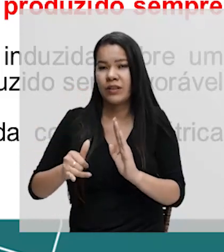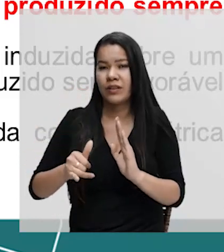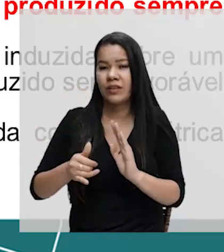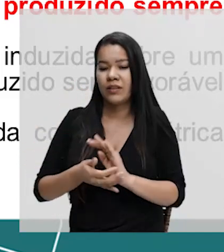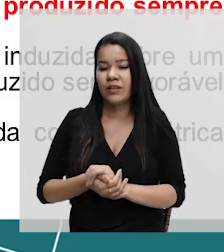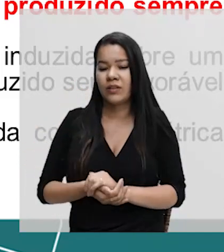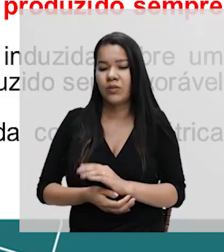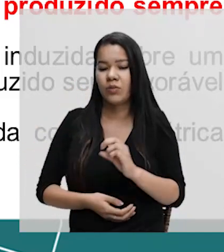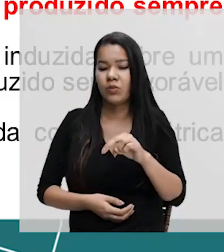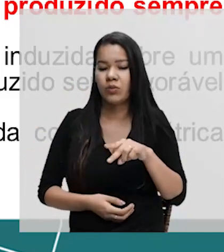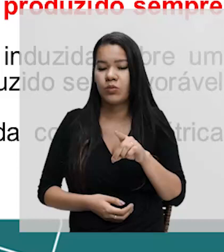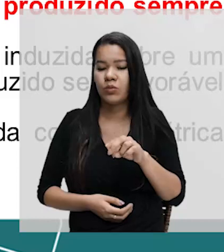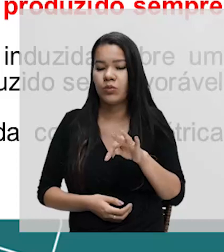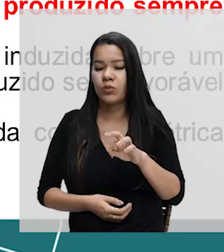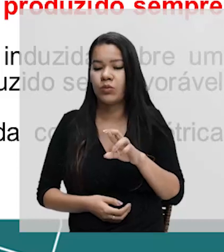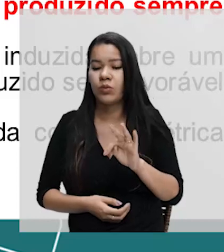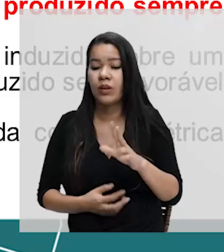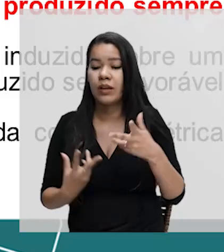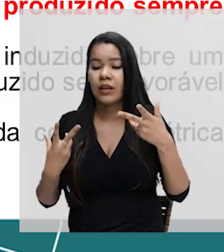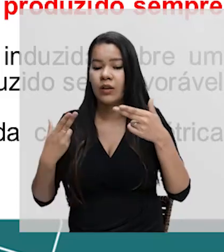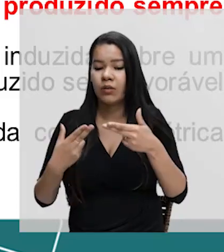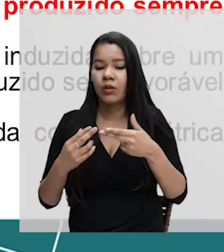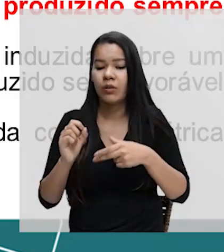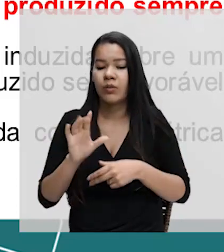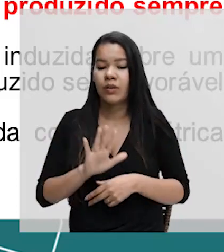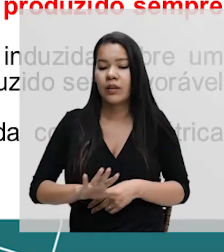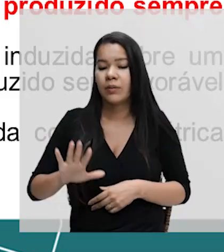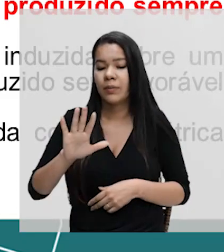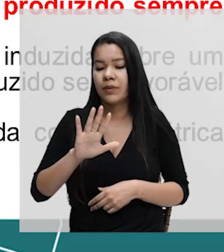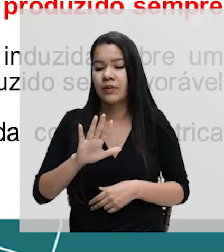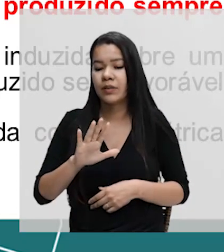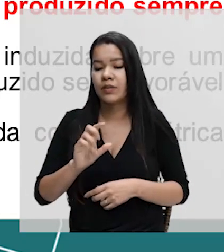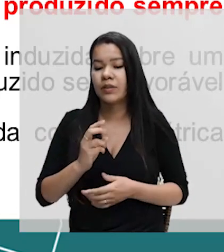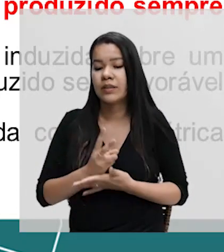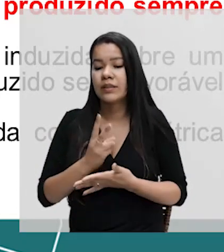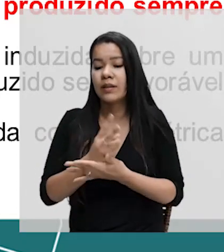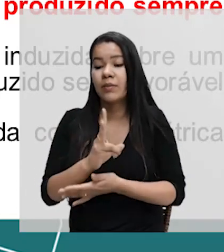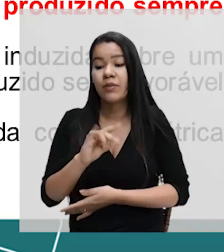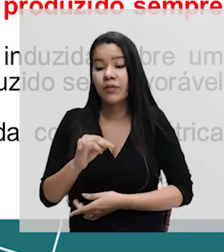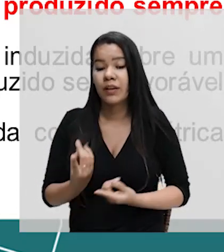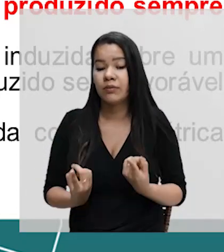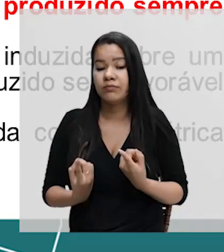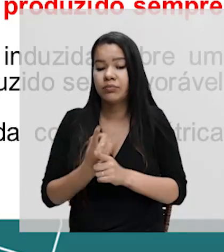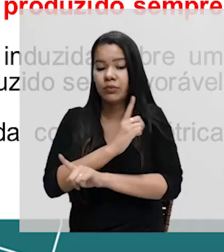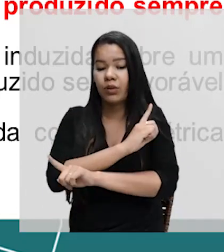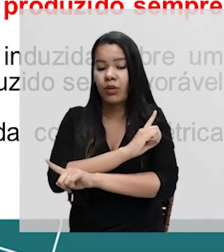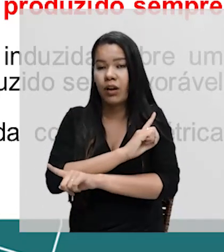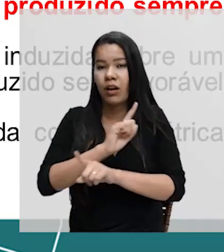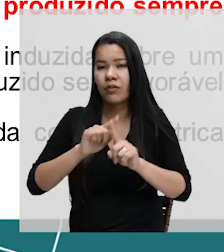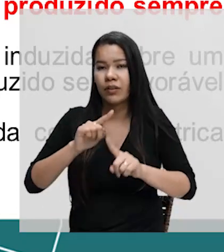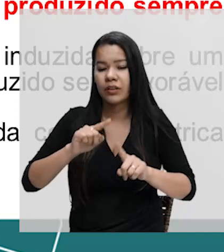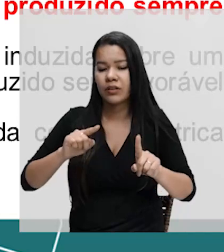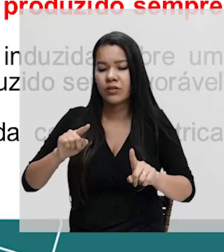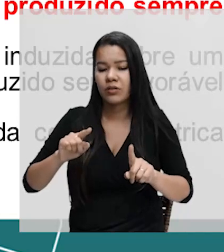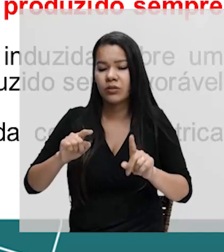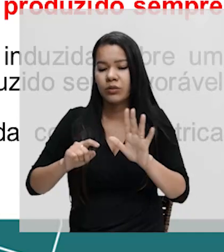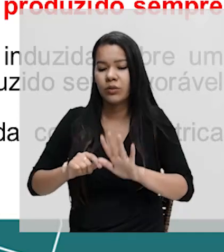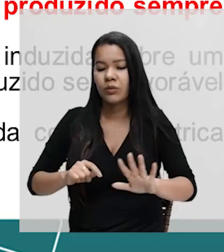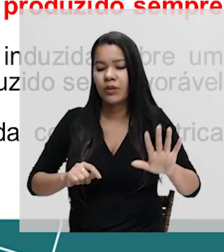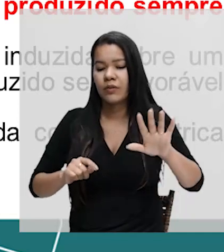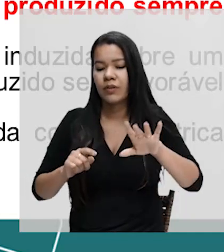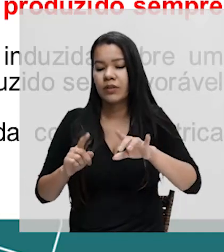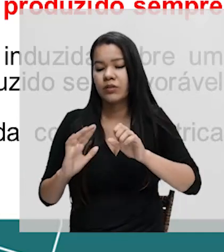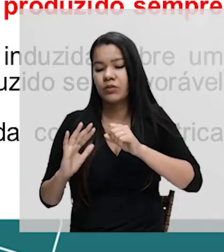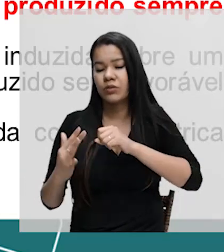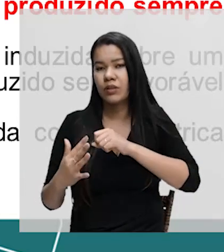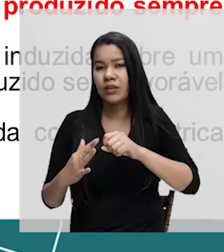condutor é tal que o campo magnético por ela produzido sempre irá opor-se, né, às variações do campo magnético externo.